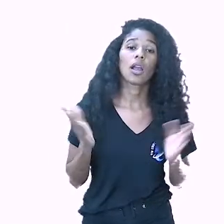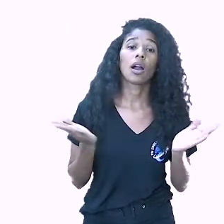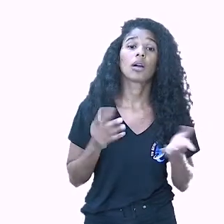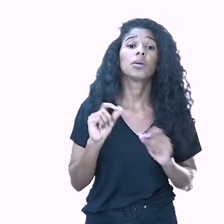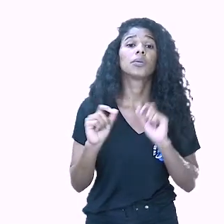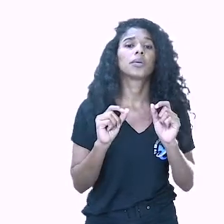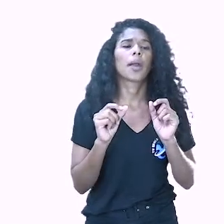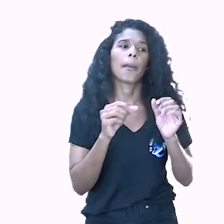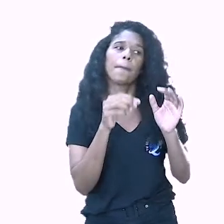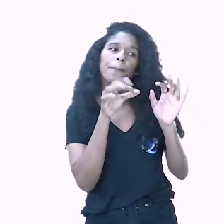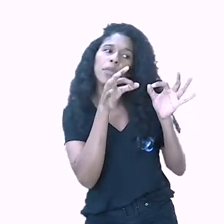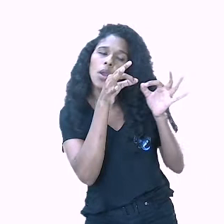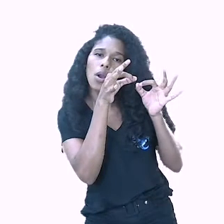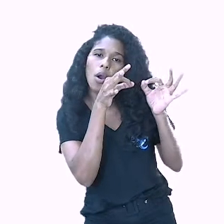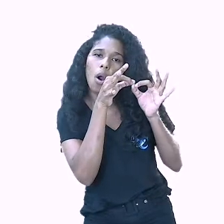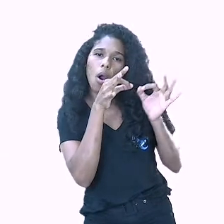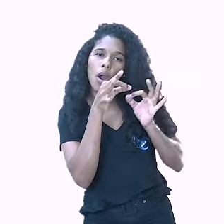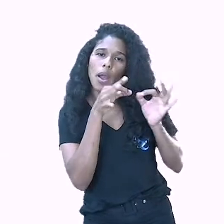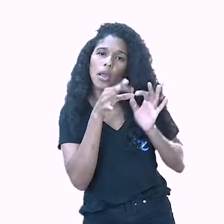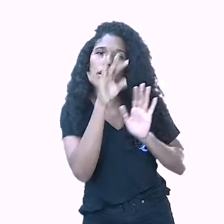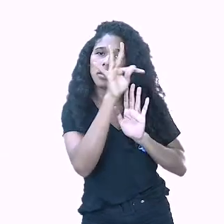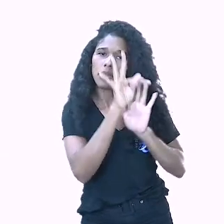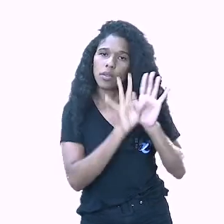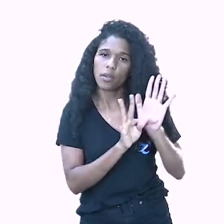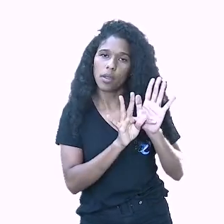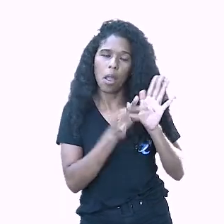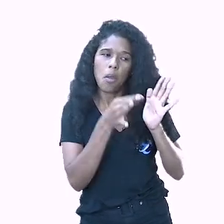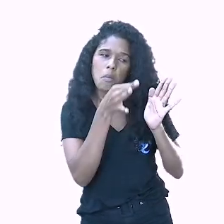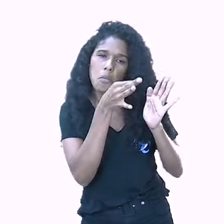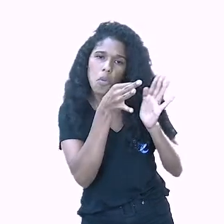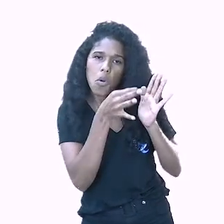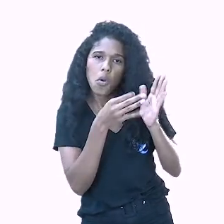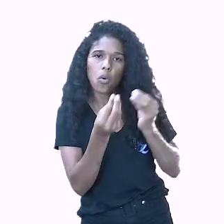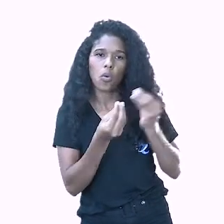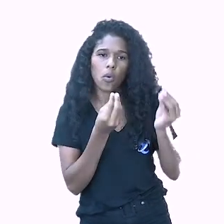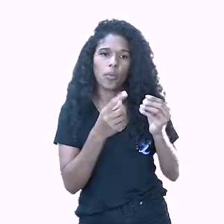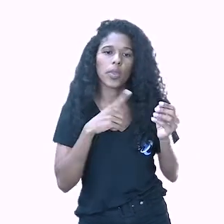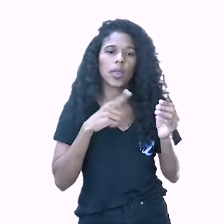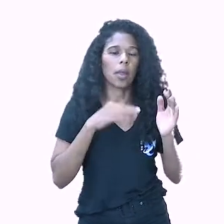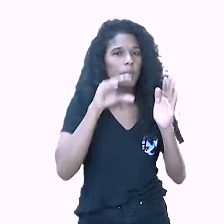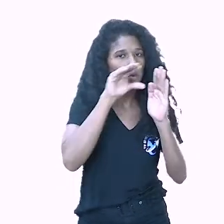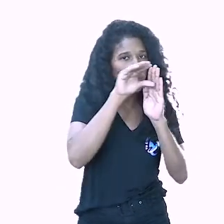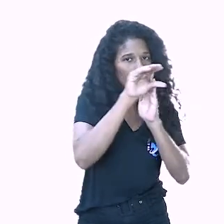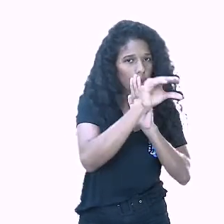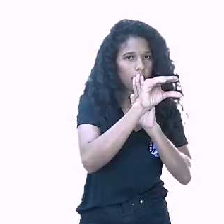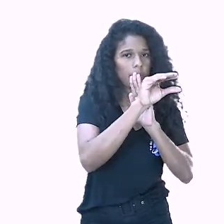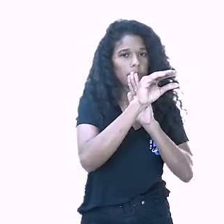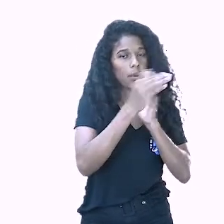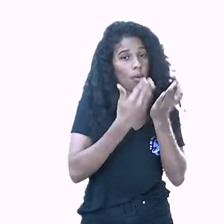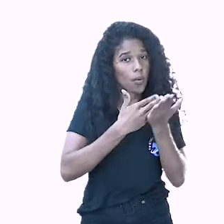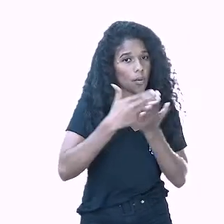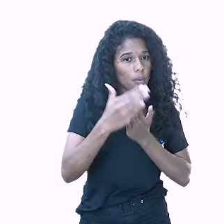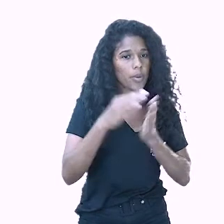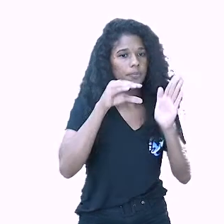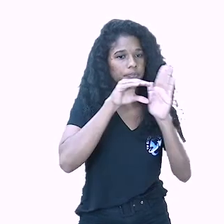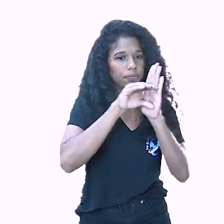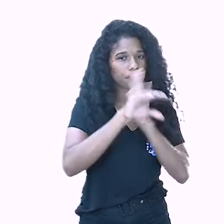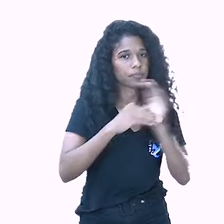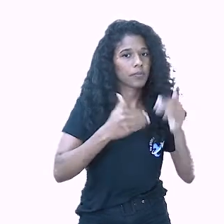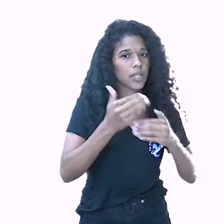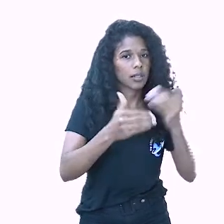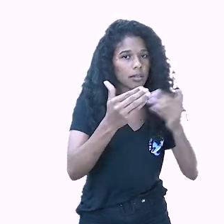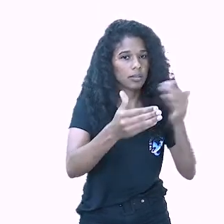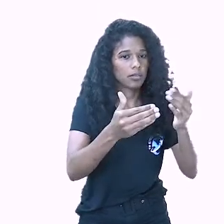crônica. A crônica, ela tem uma introdução, um desenvolvimento e uma conclusão, porque ela é uma